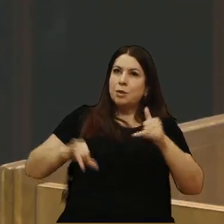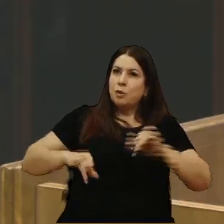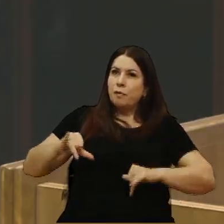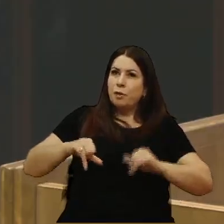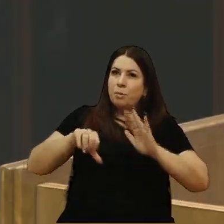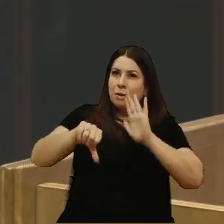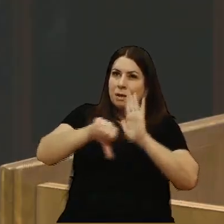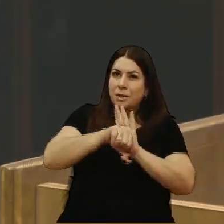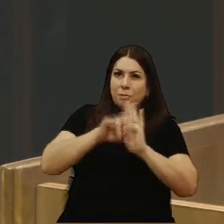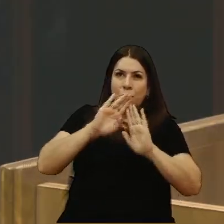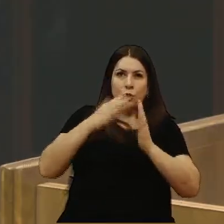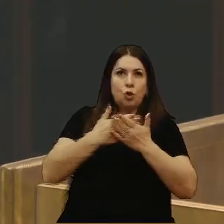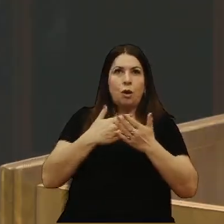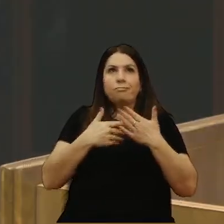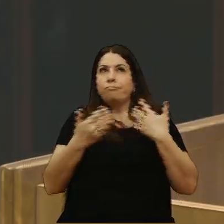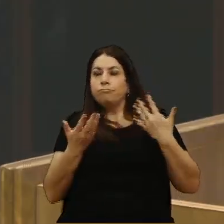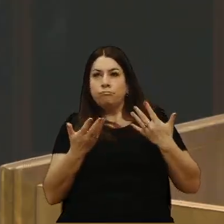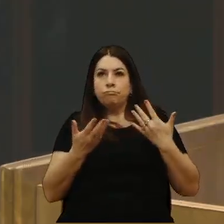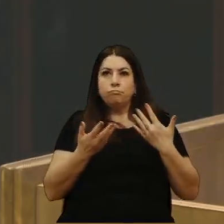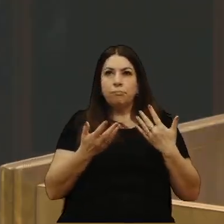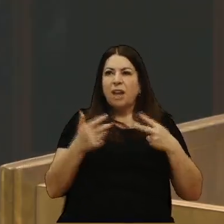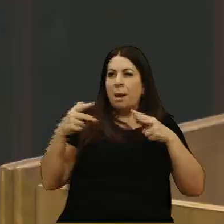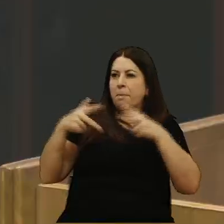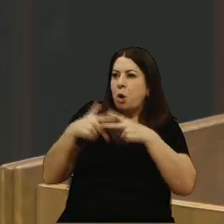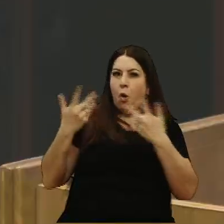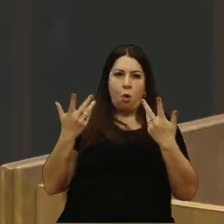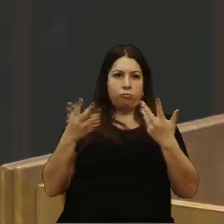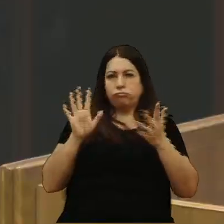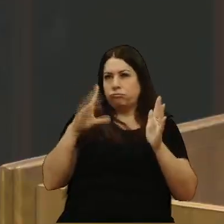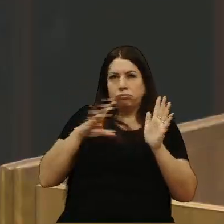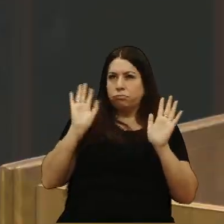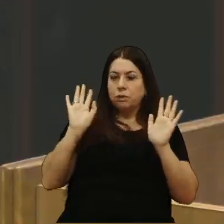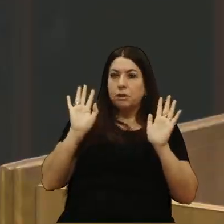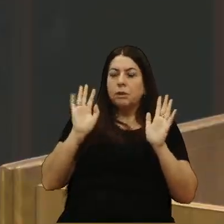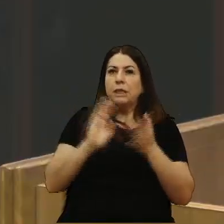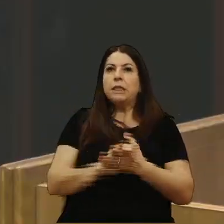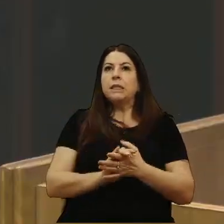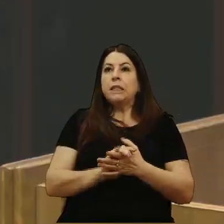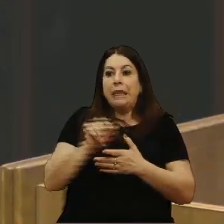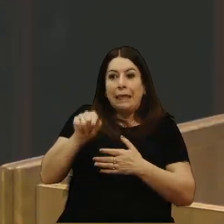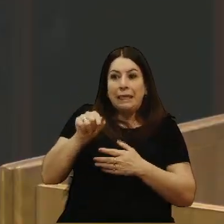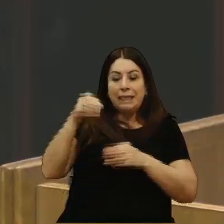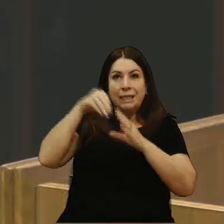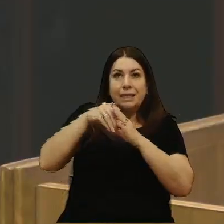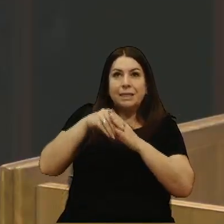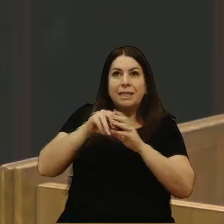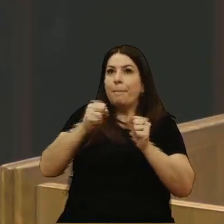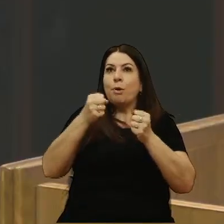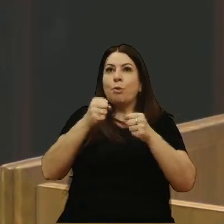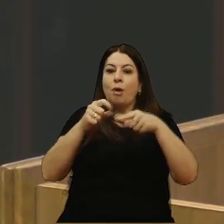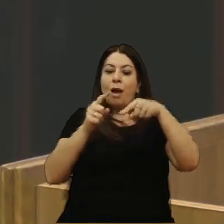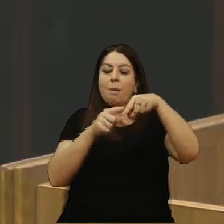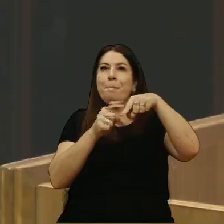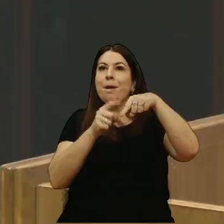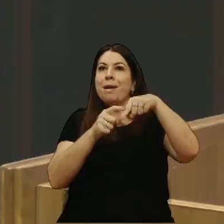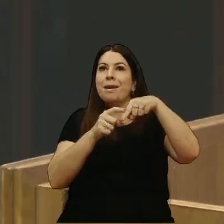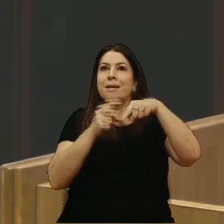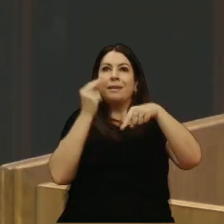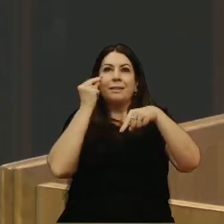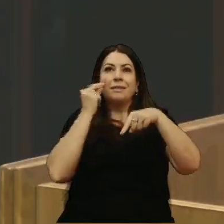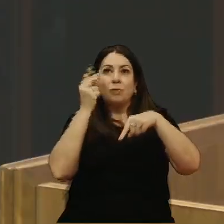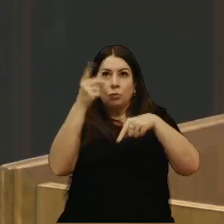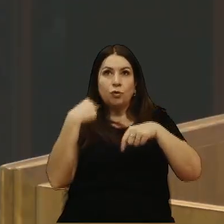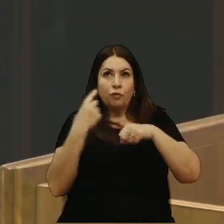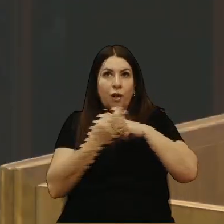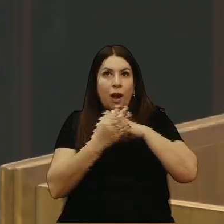numa escola, hipoteticamente, ela brigou, teve uma briga e nessa briga ele quebrou a perna, vereador Cláudio Libardi, o senhor que é